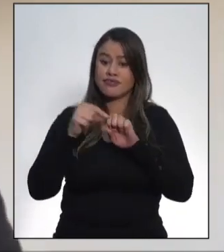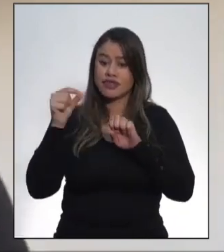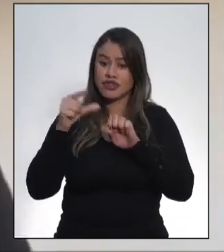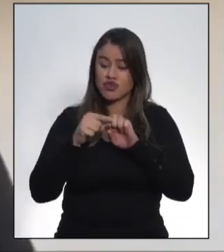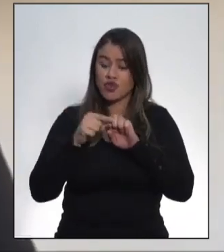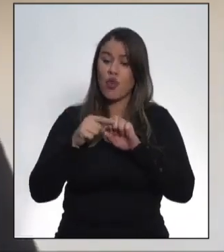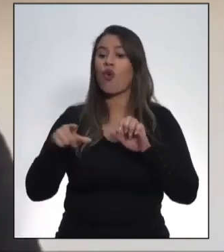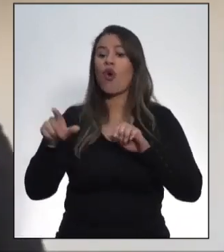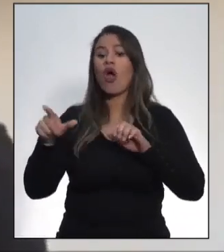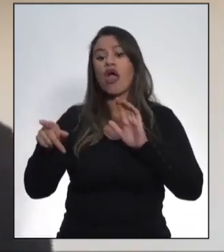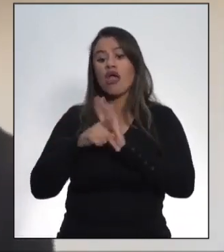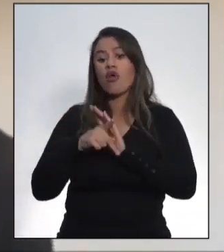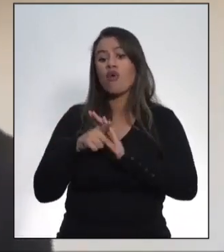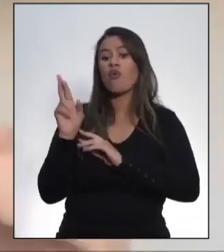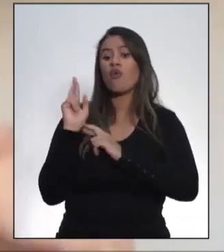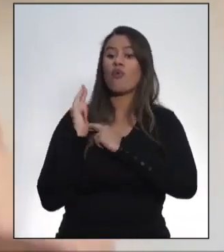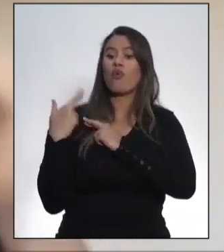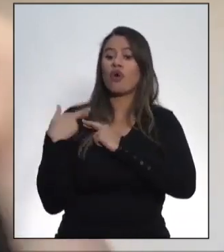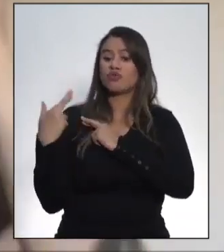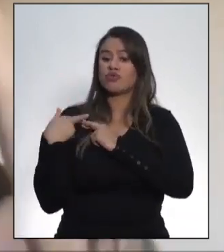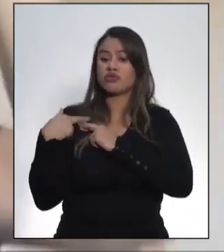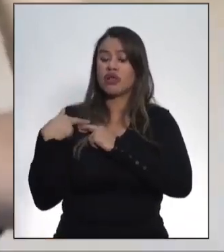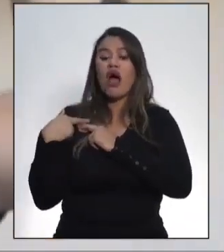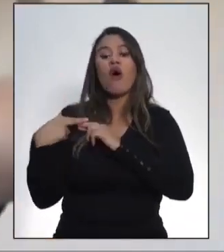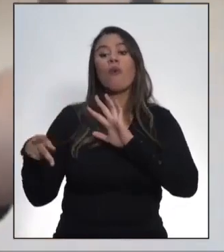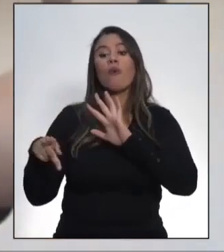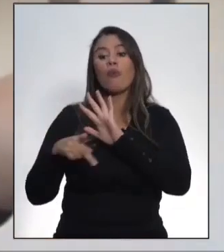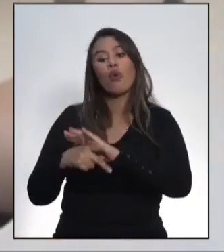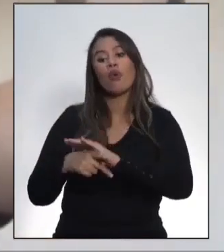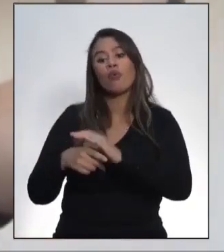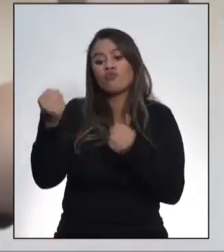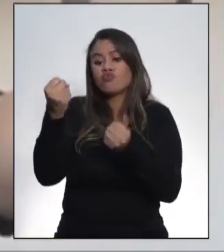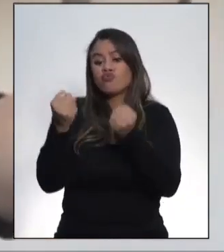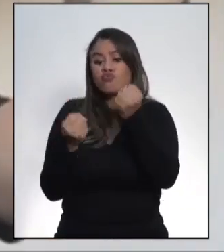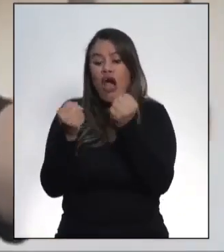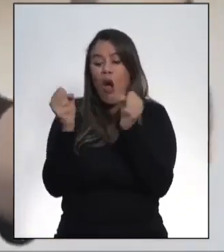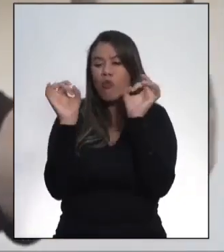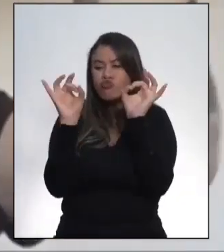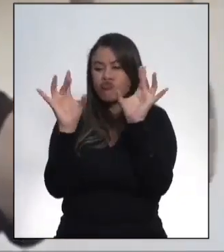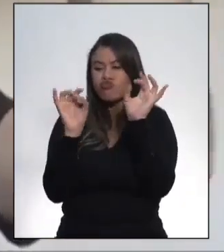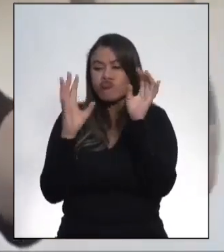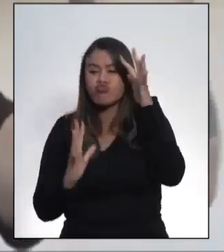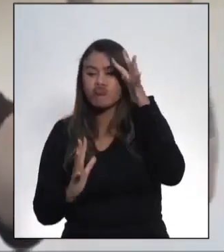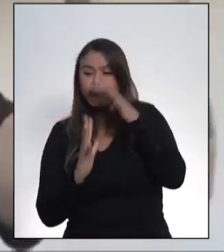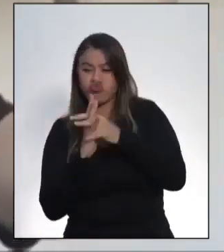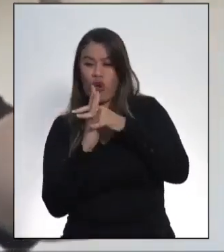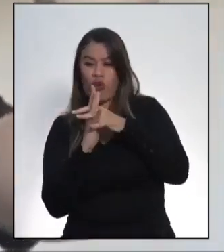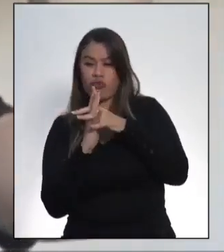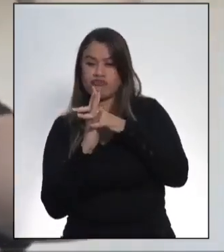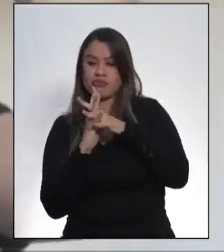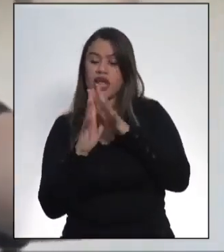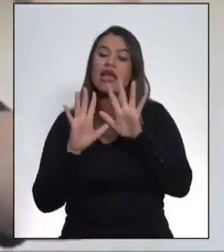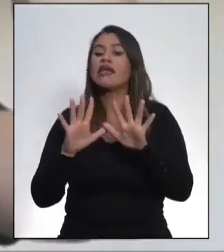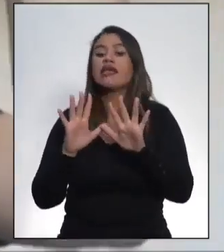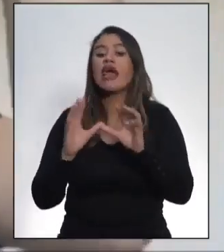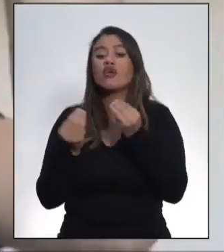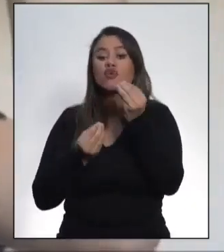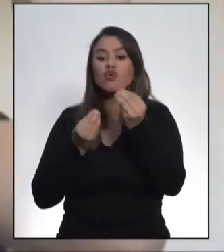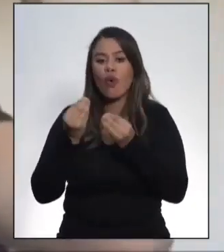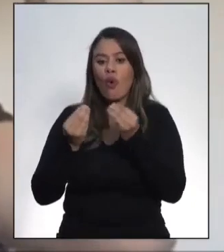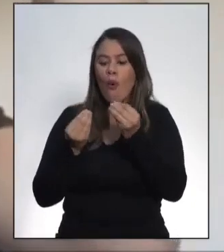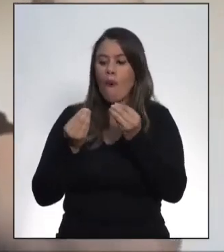luxo, eu provavelmente vou vender carros por um preço muito alto e, nesse caso, o volume de carros vendidos vai ser